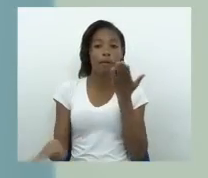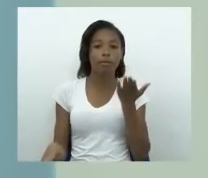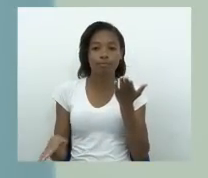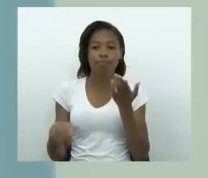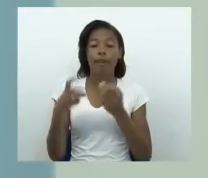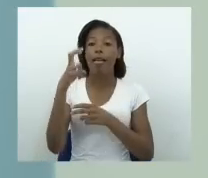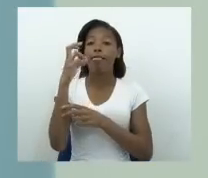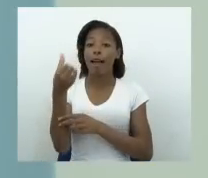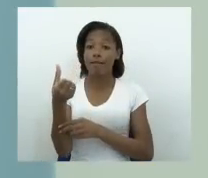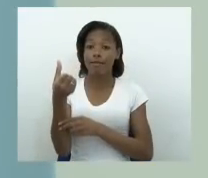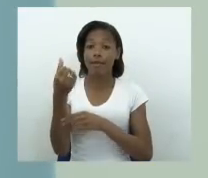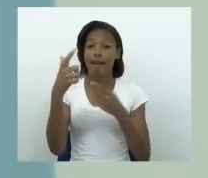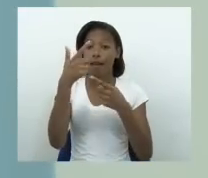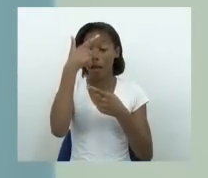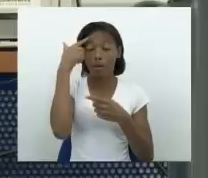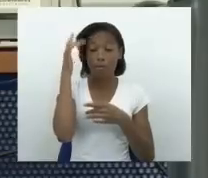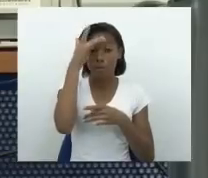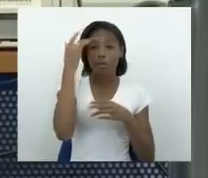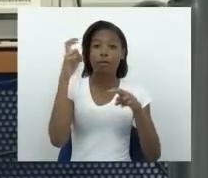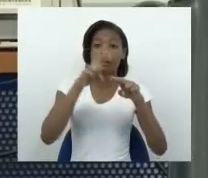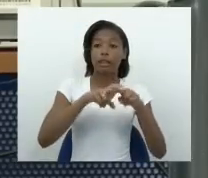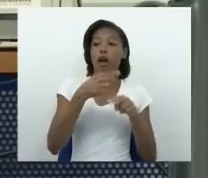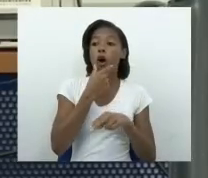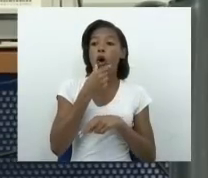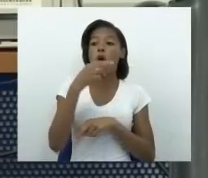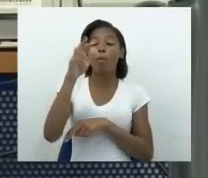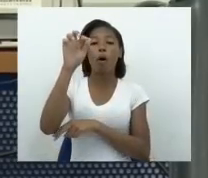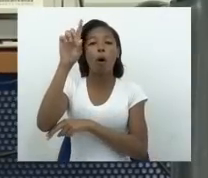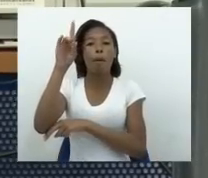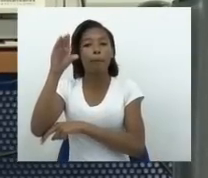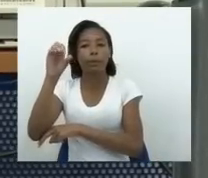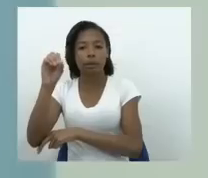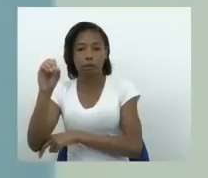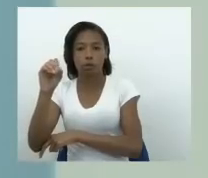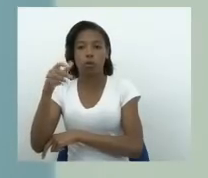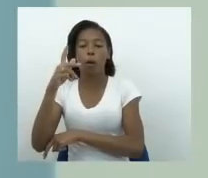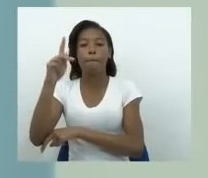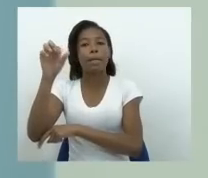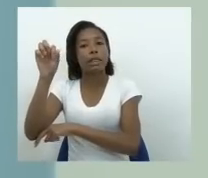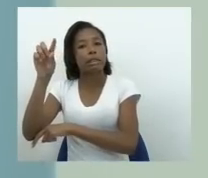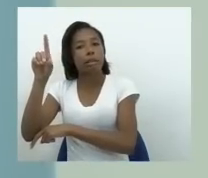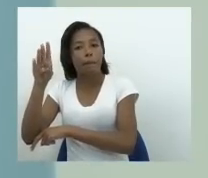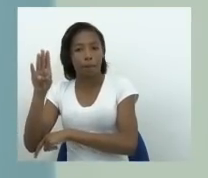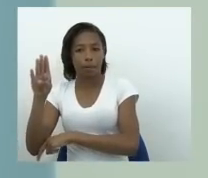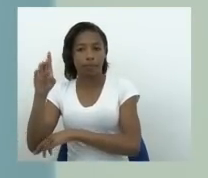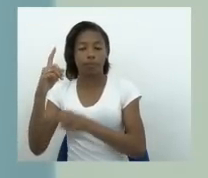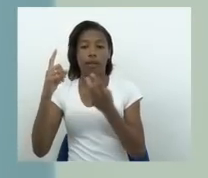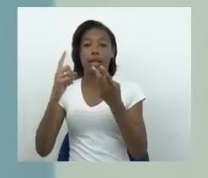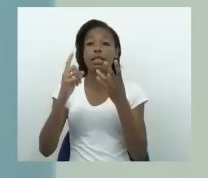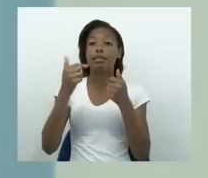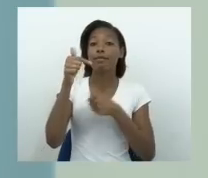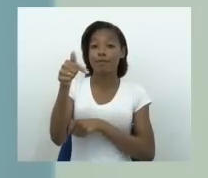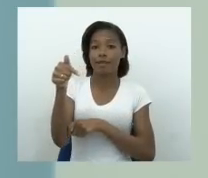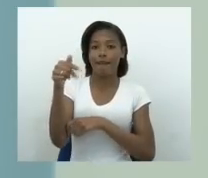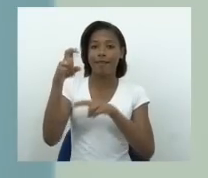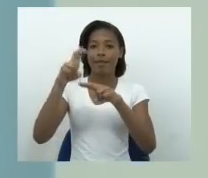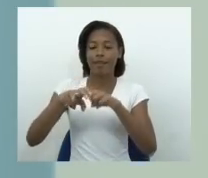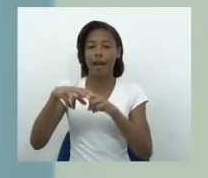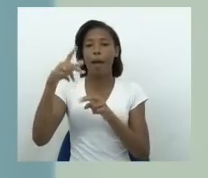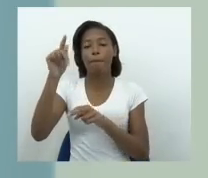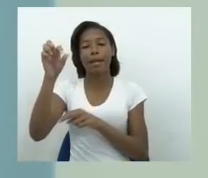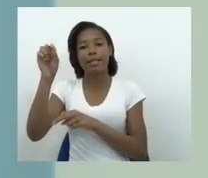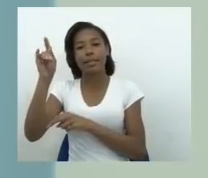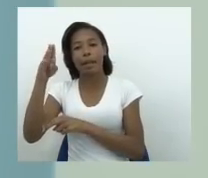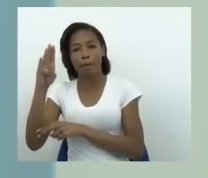Na cadeira de número 6 está Carlos Roberto, do PSDB. Na cadeira de número 7 estaria o candidato do PSD e da